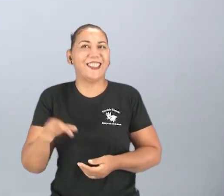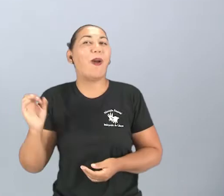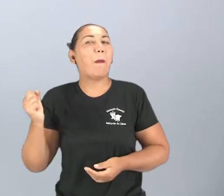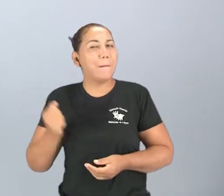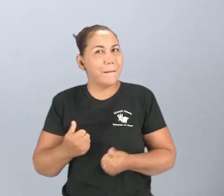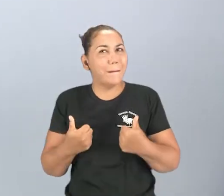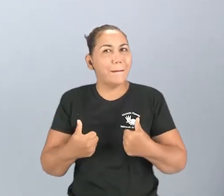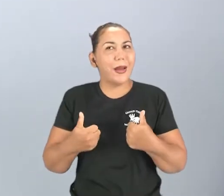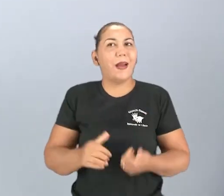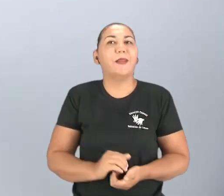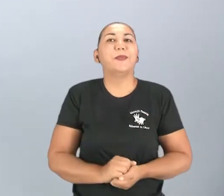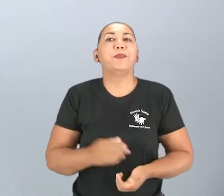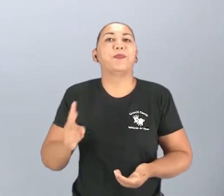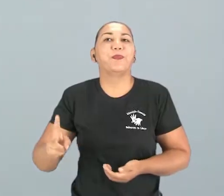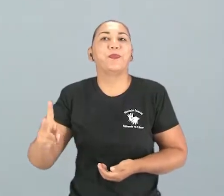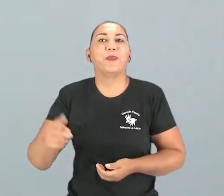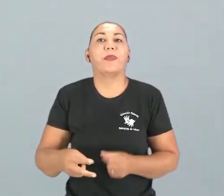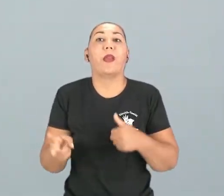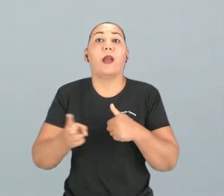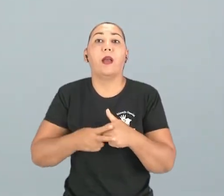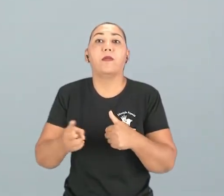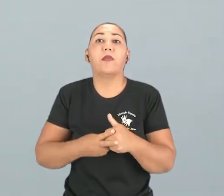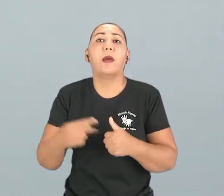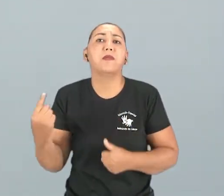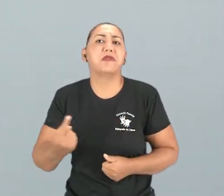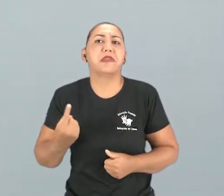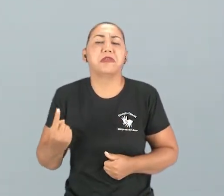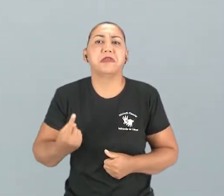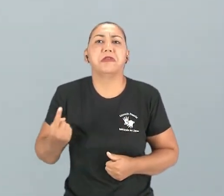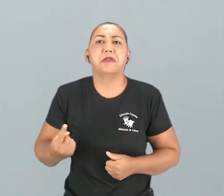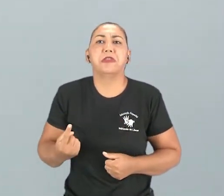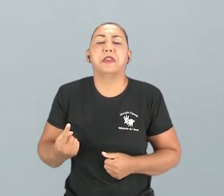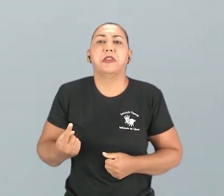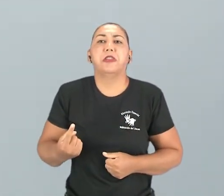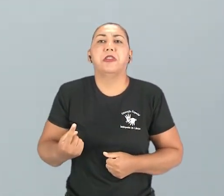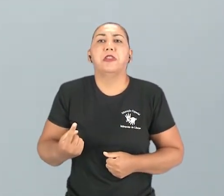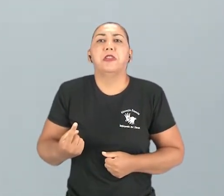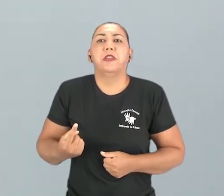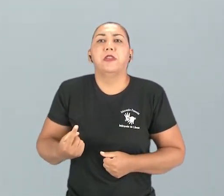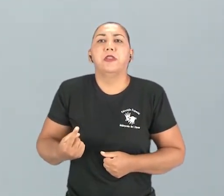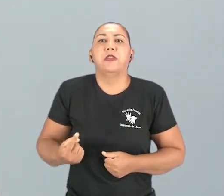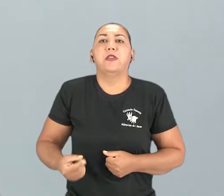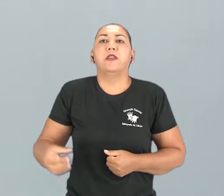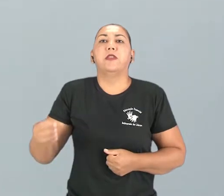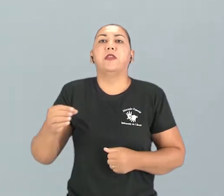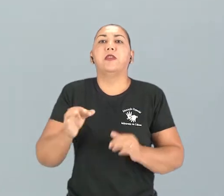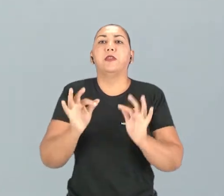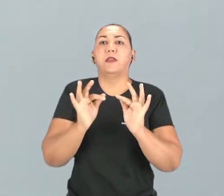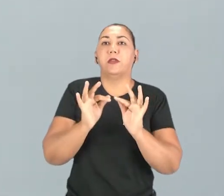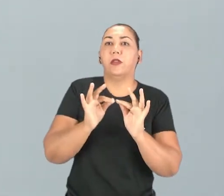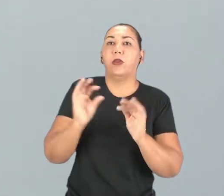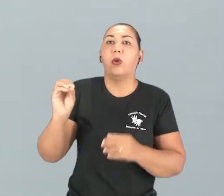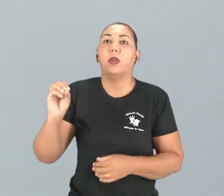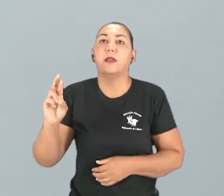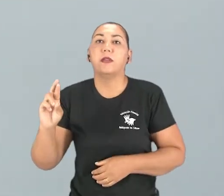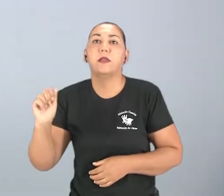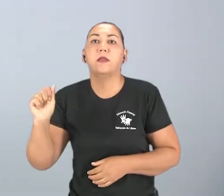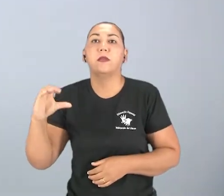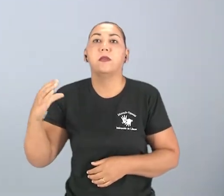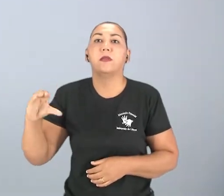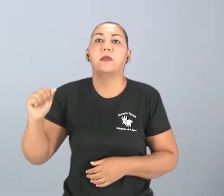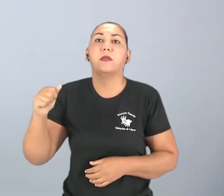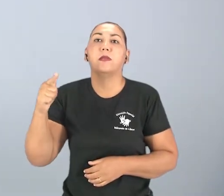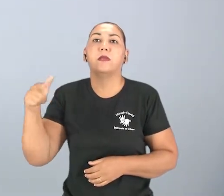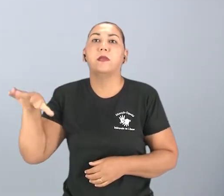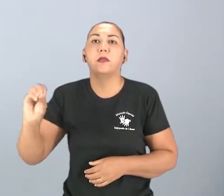vamos continuar. O verbo sozinho, ele é uma oração. Quando eu digo que ele está sozinho, eu estou